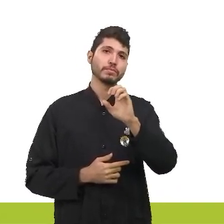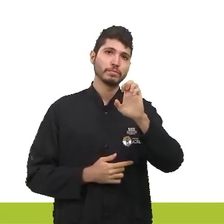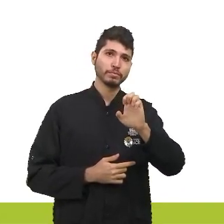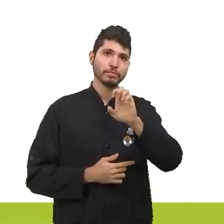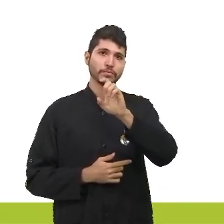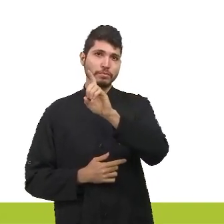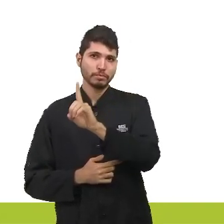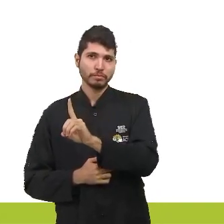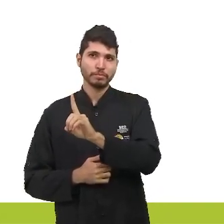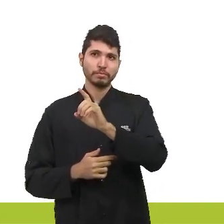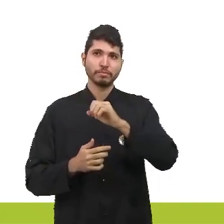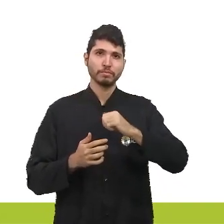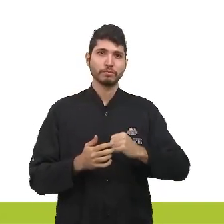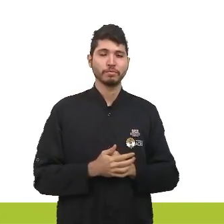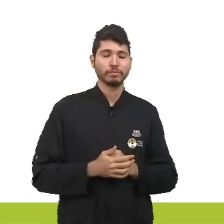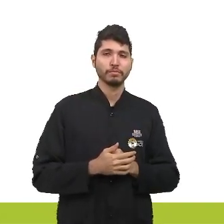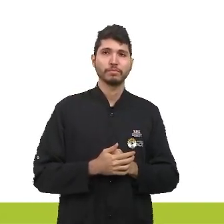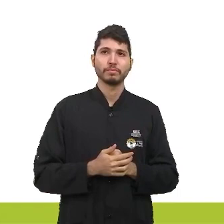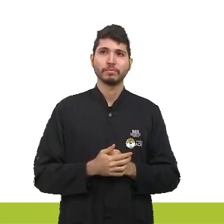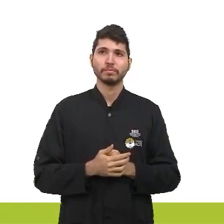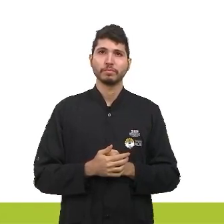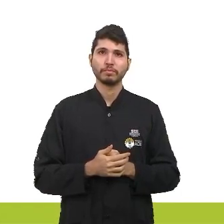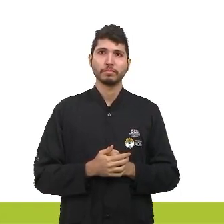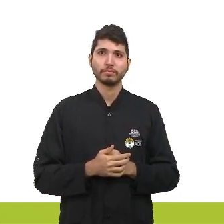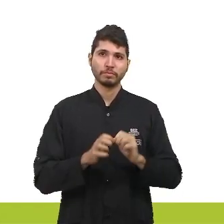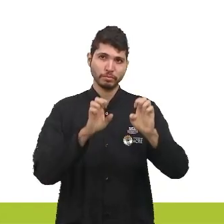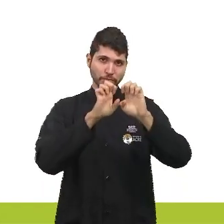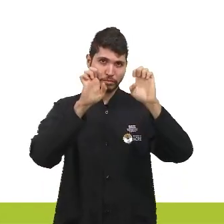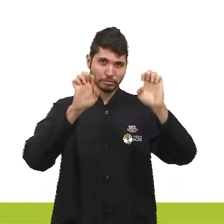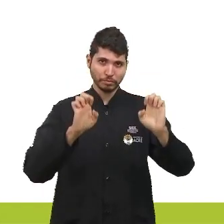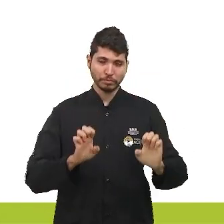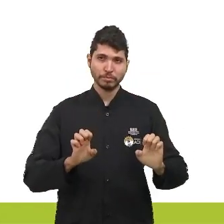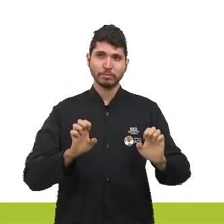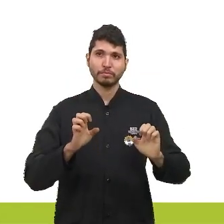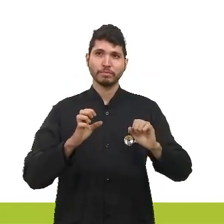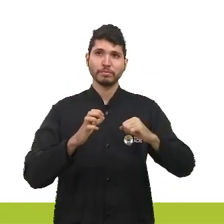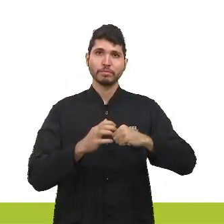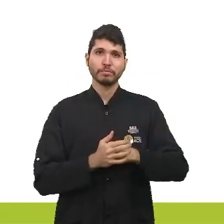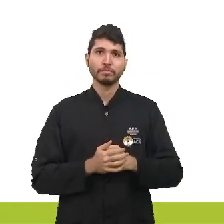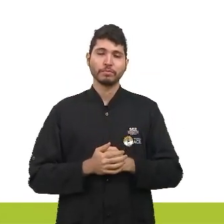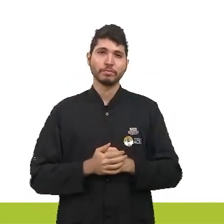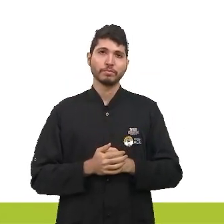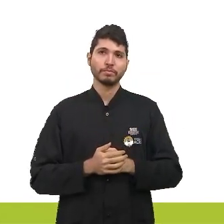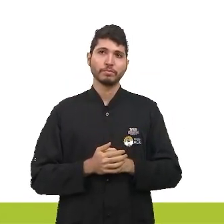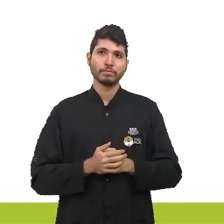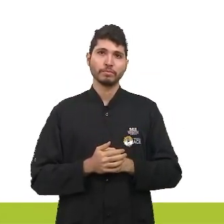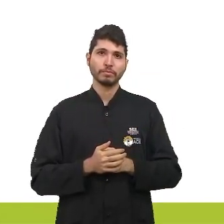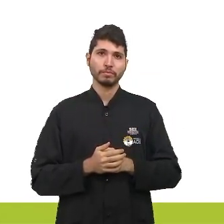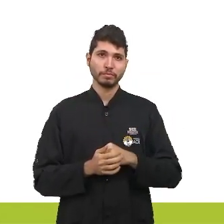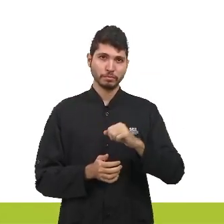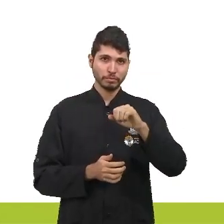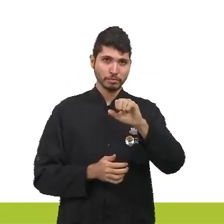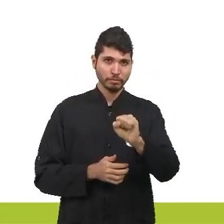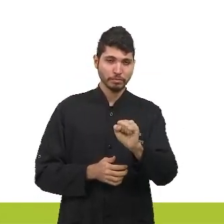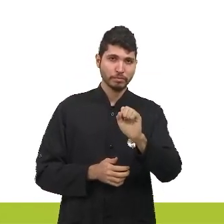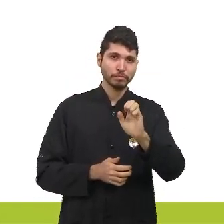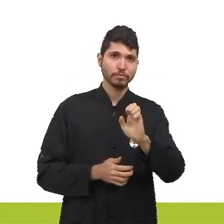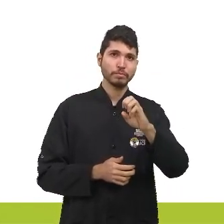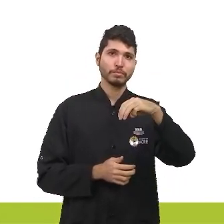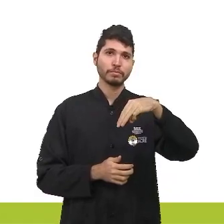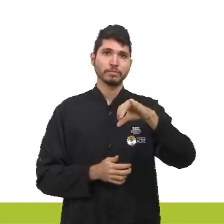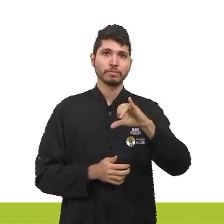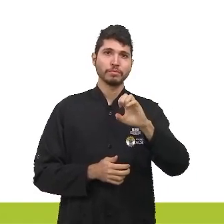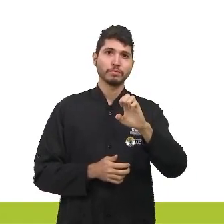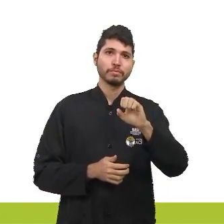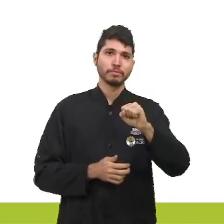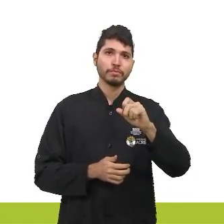O plano de cada polígono deixa os demais polígonos no mesmo semi-espaço, como nós vimos anteriormente na superfície